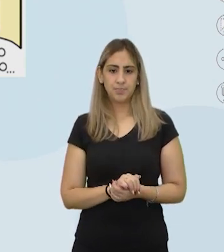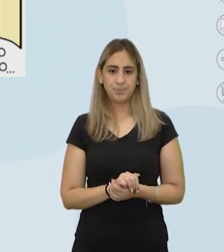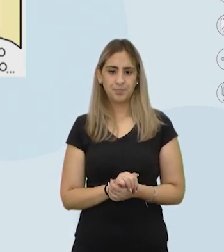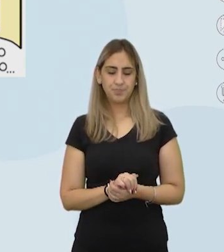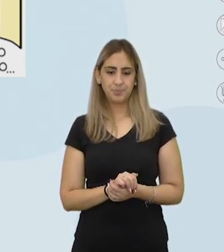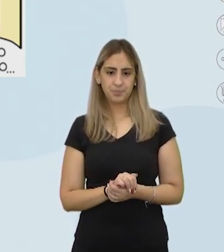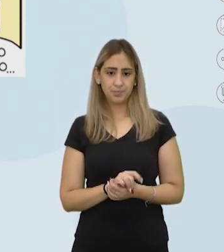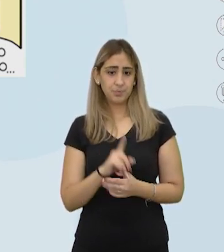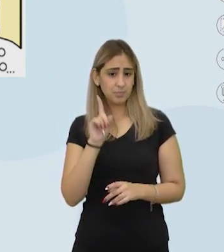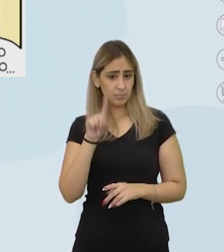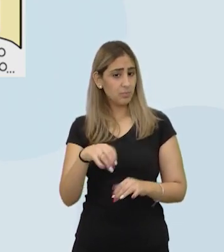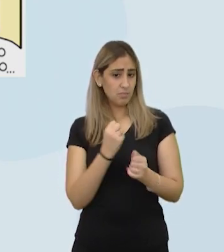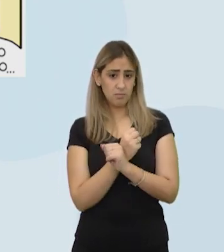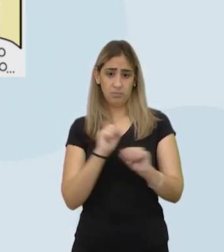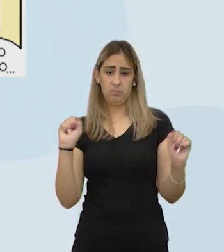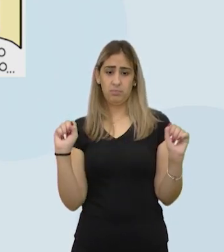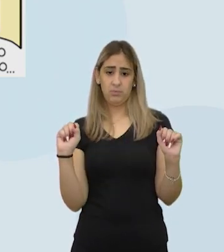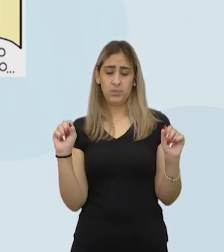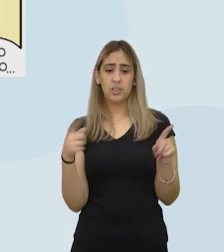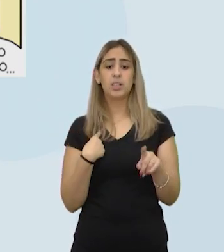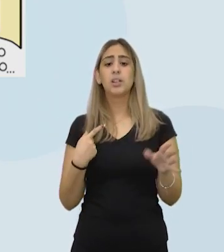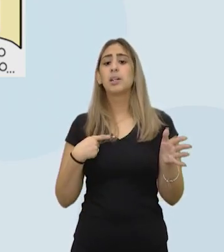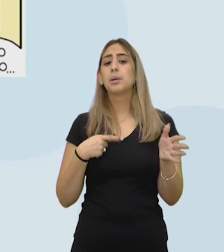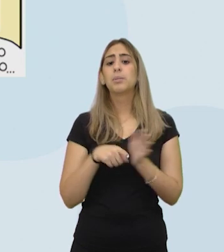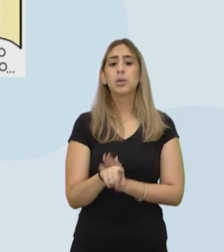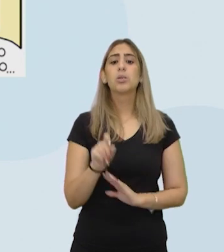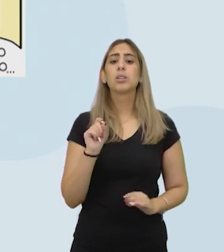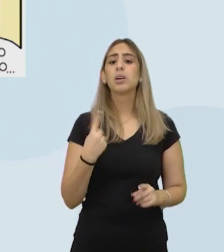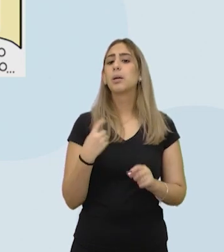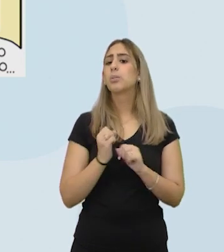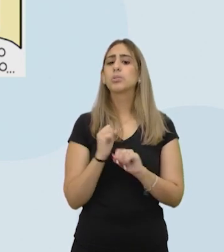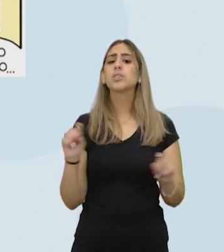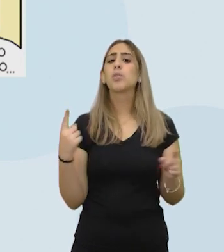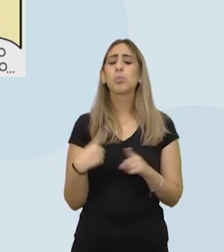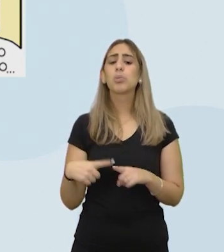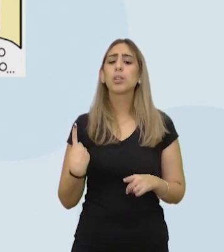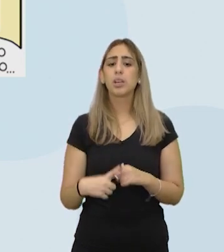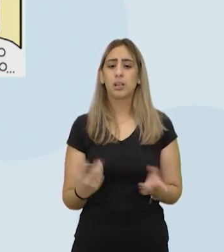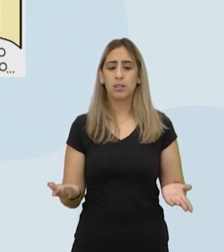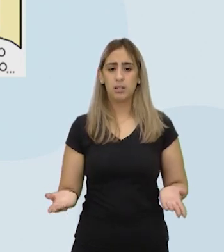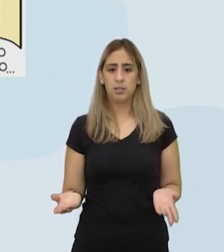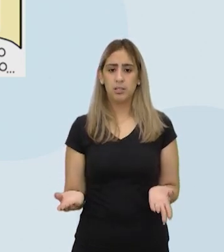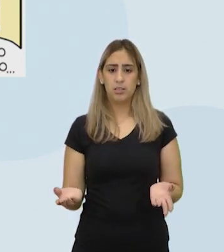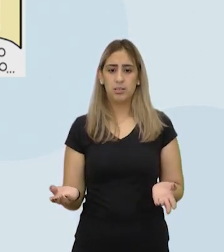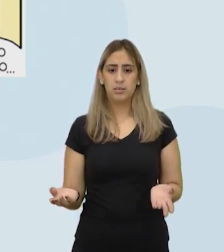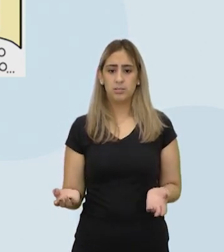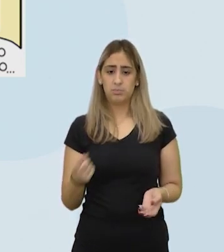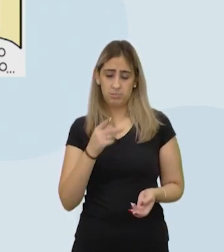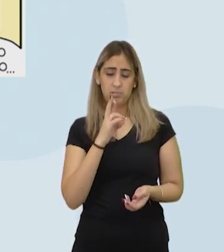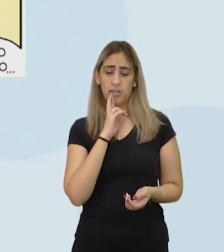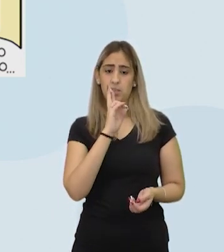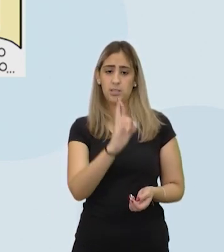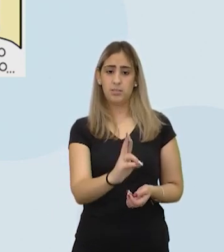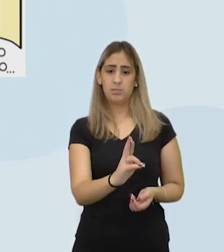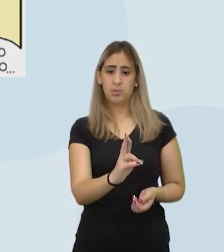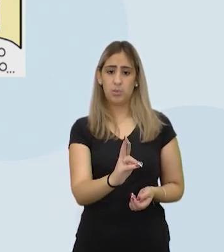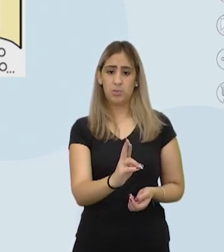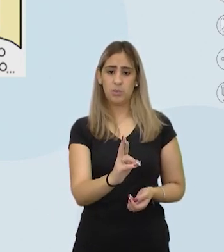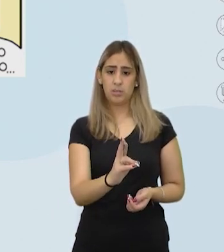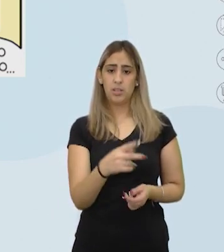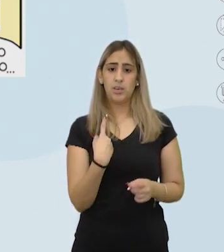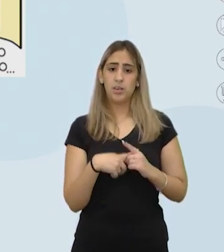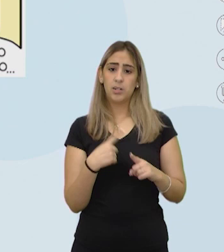aí não, ó. É impossível. Aí a pergunta que vai vir, é impossível por quê? Né? Aí vem a resposta.